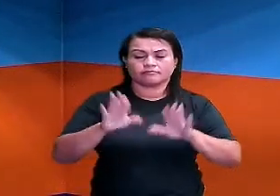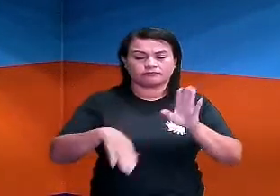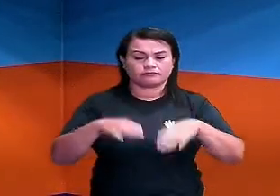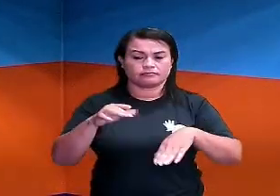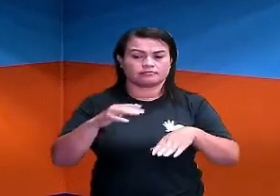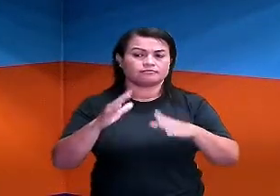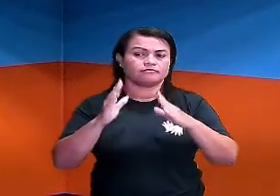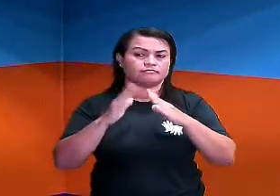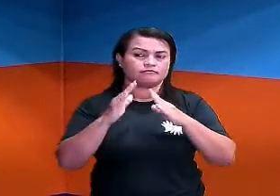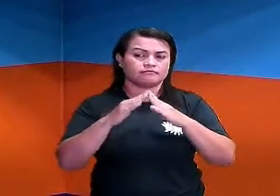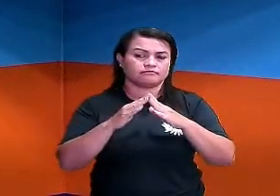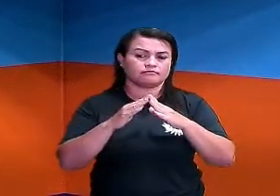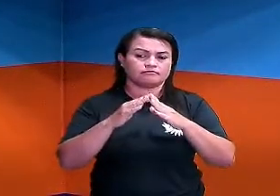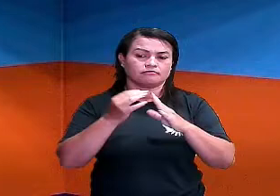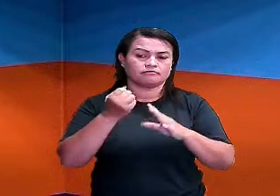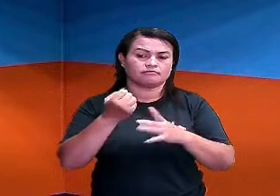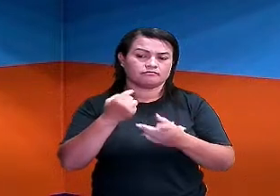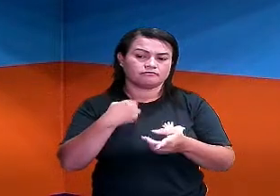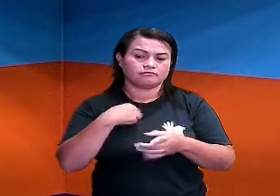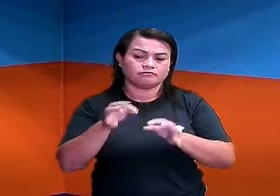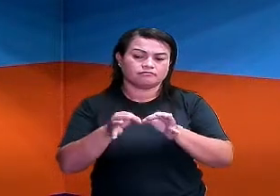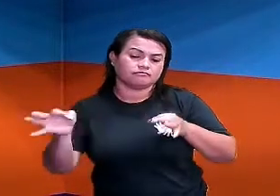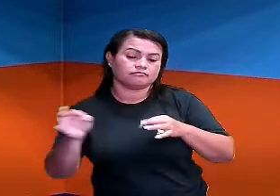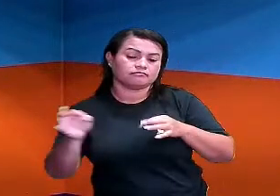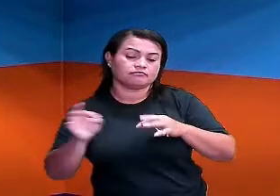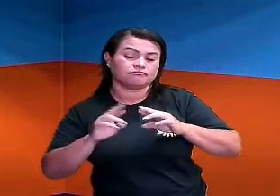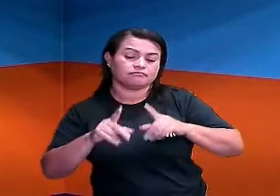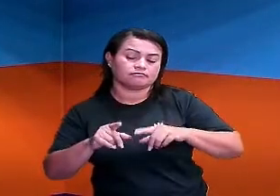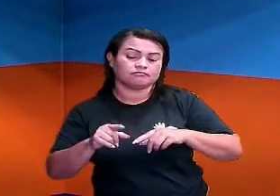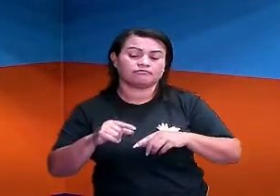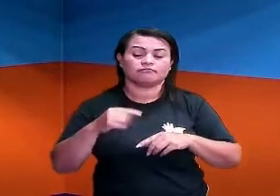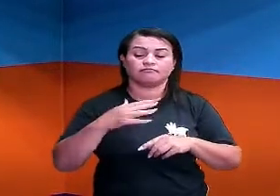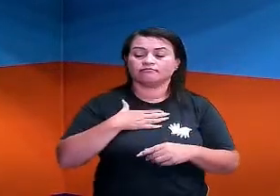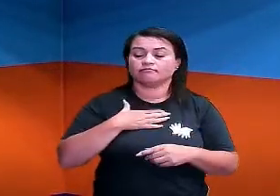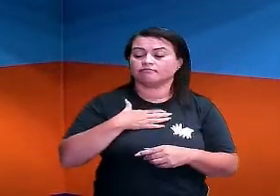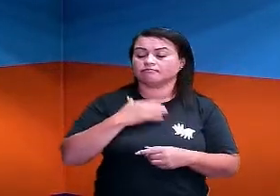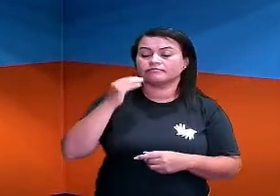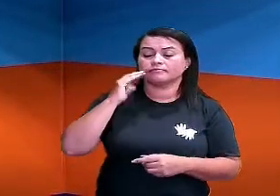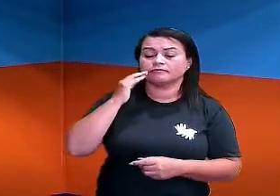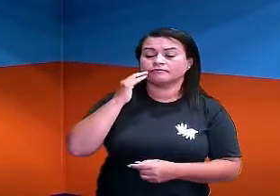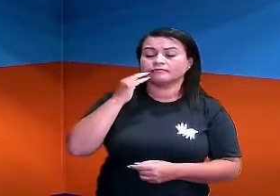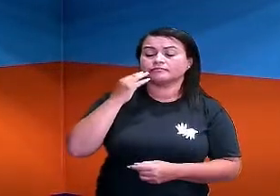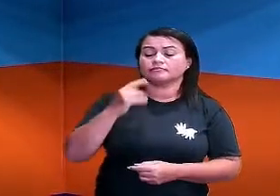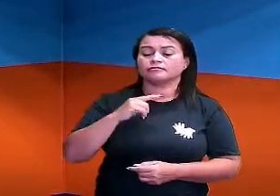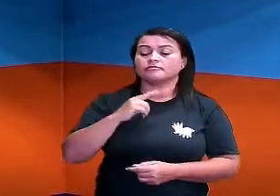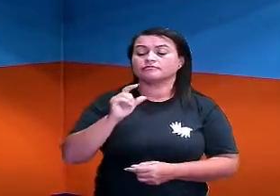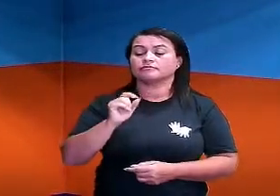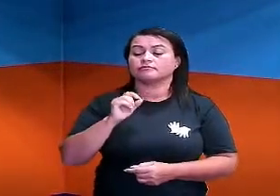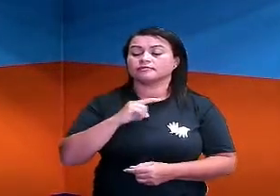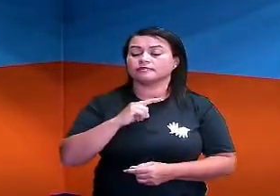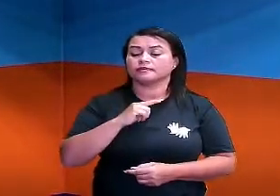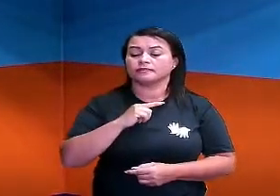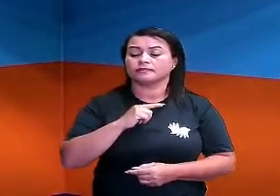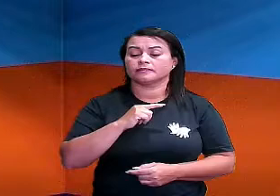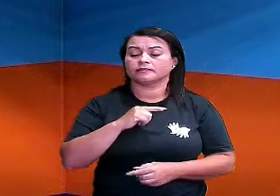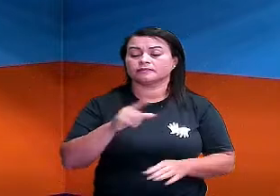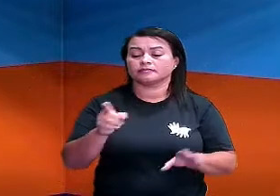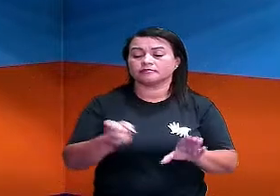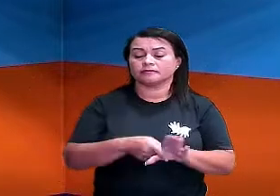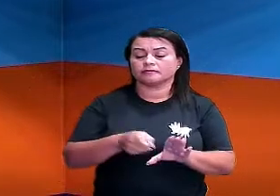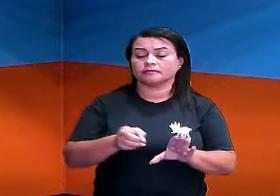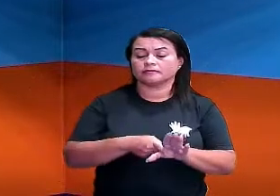casa, vai dar números diferentes. Por isso que são medidas não padronizadas. E aí eu tenho o